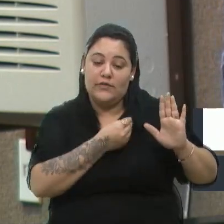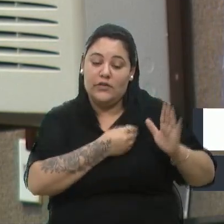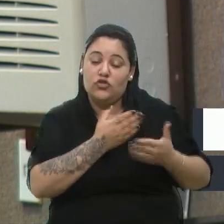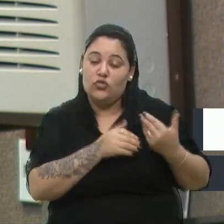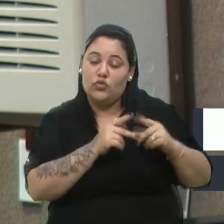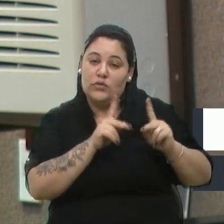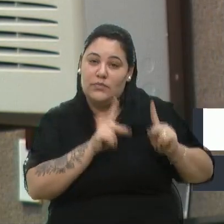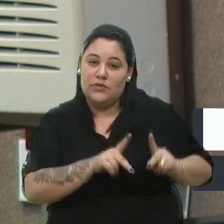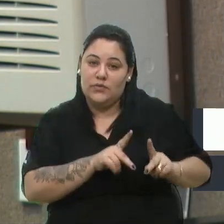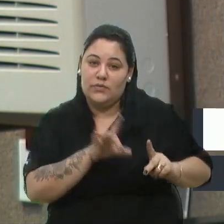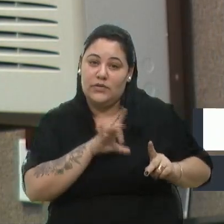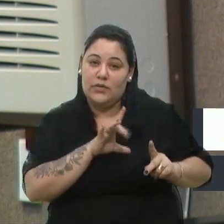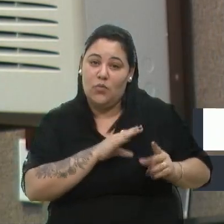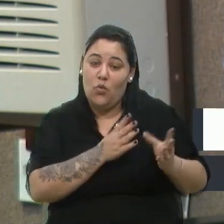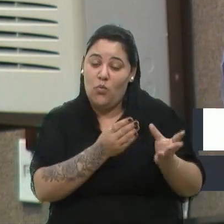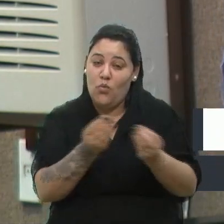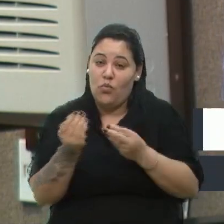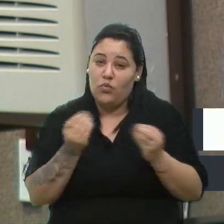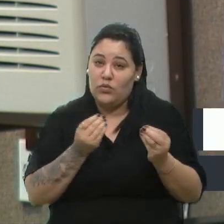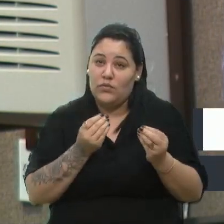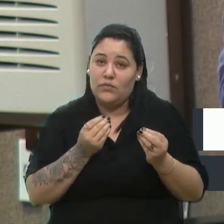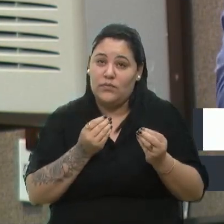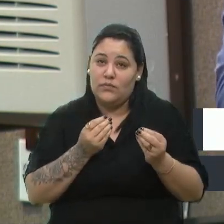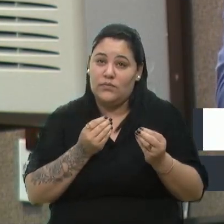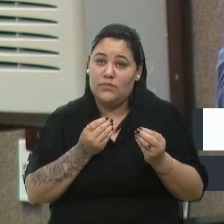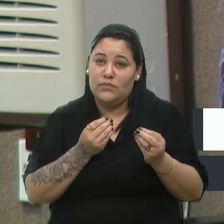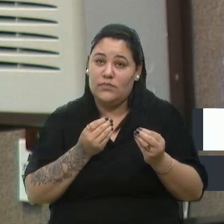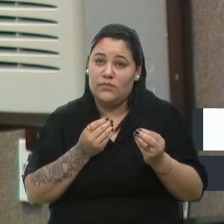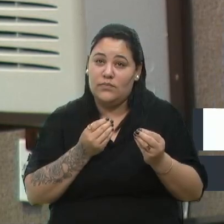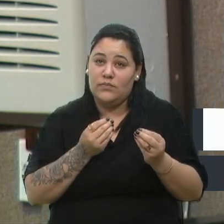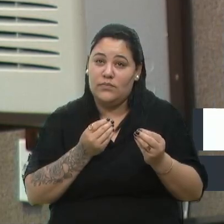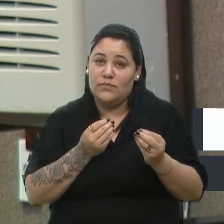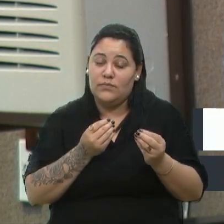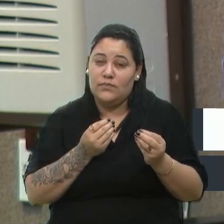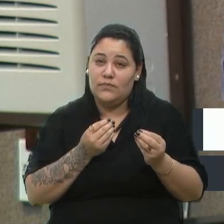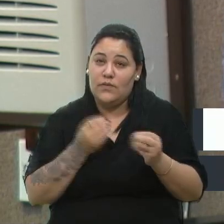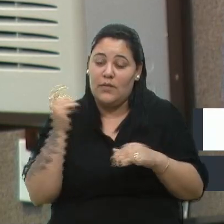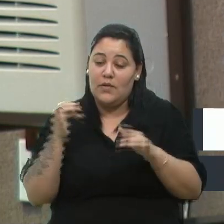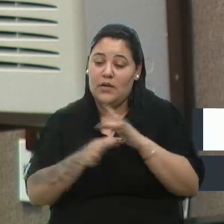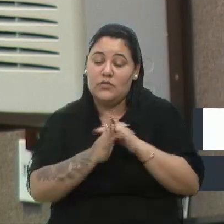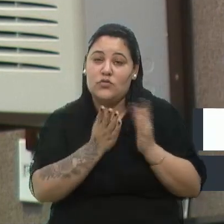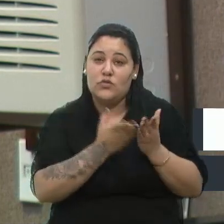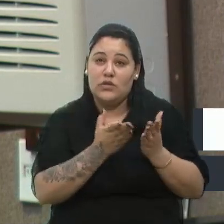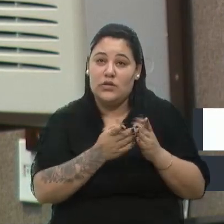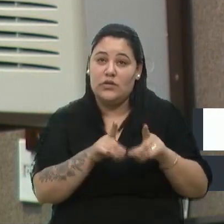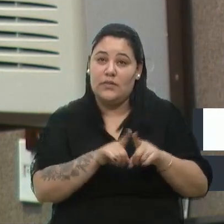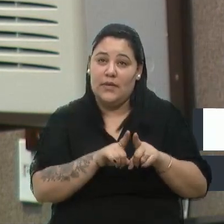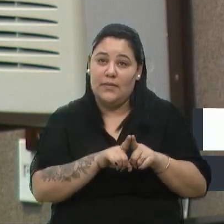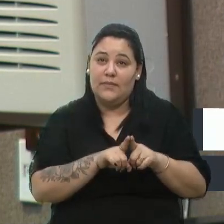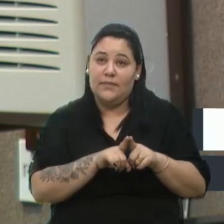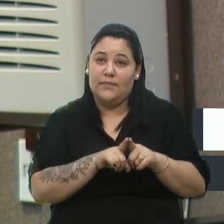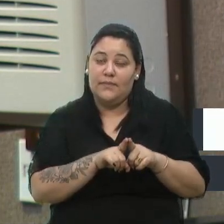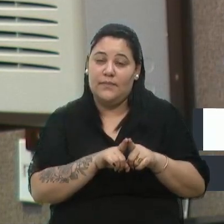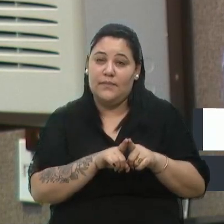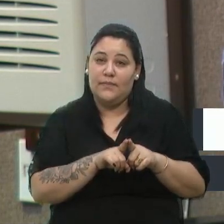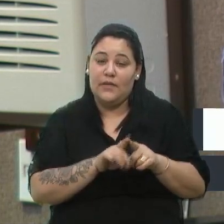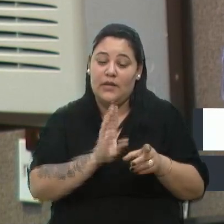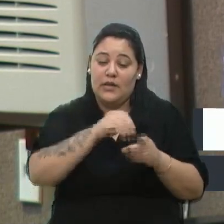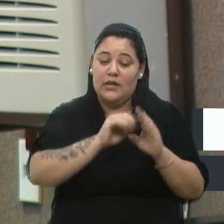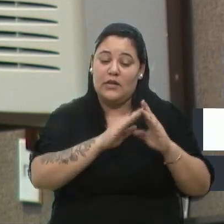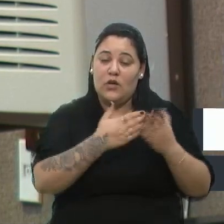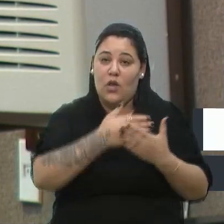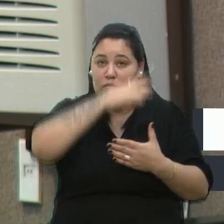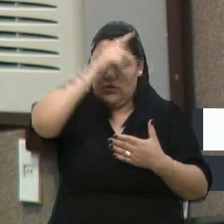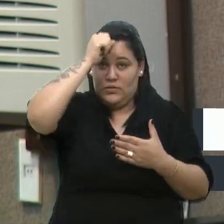né? Temos muitos imigrantes aí hoje estudando nas escolas municipais, muitas pessoas